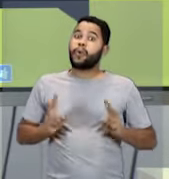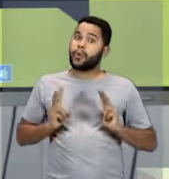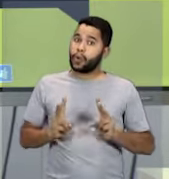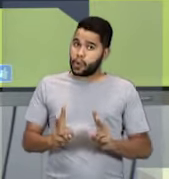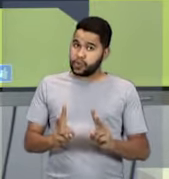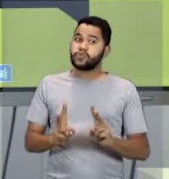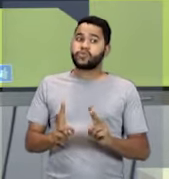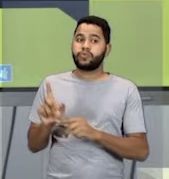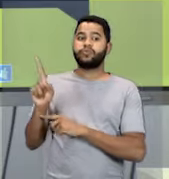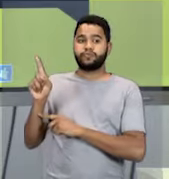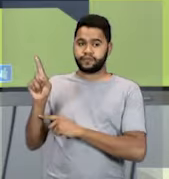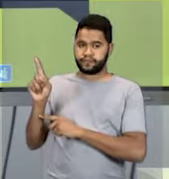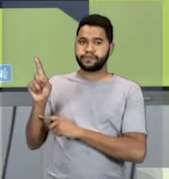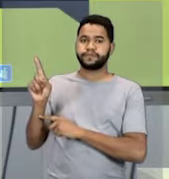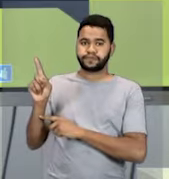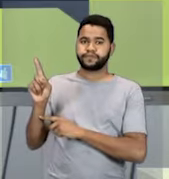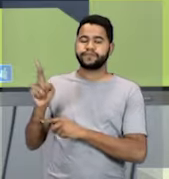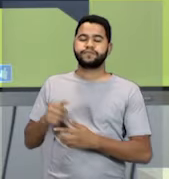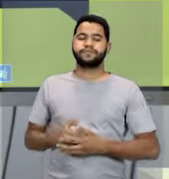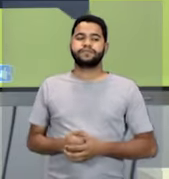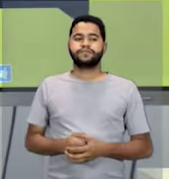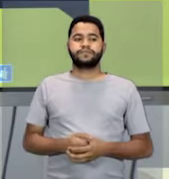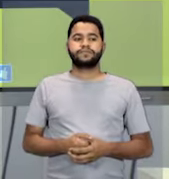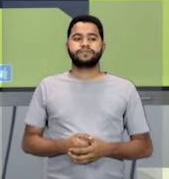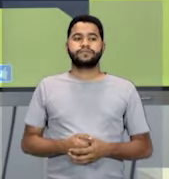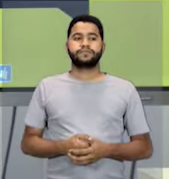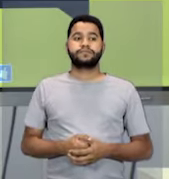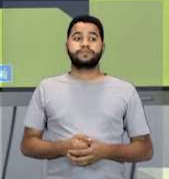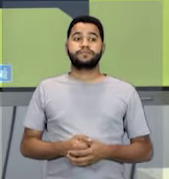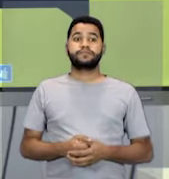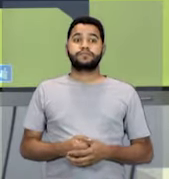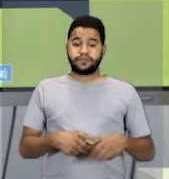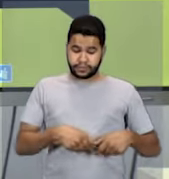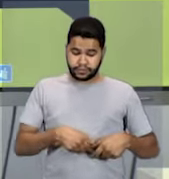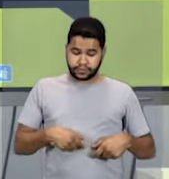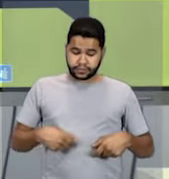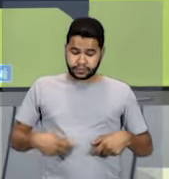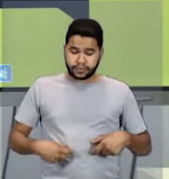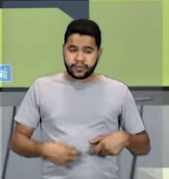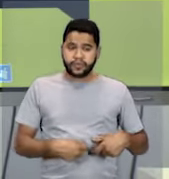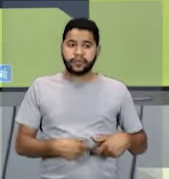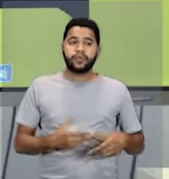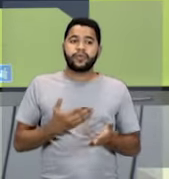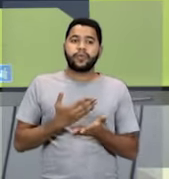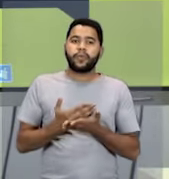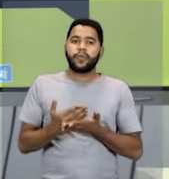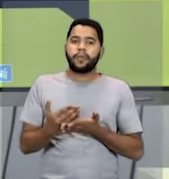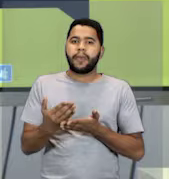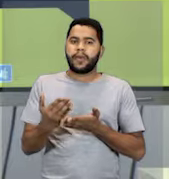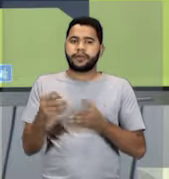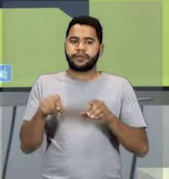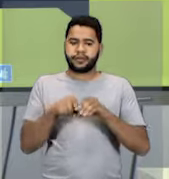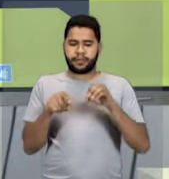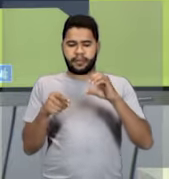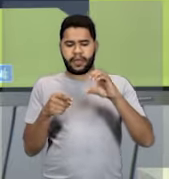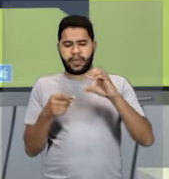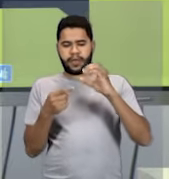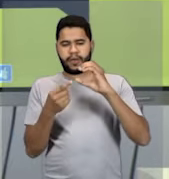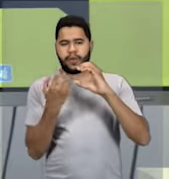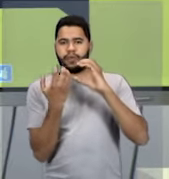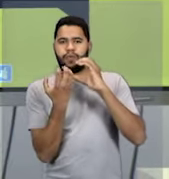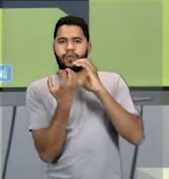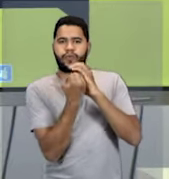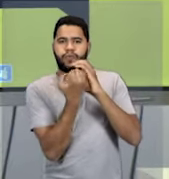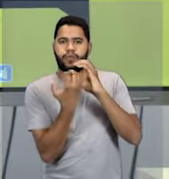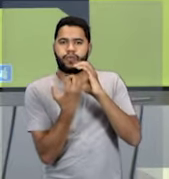no intestino delgado. O intestino delgado já começa a absorver alguns nutrientes,